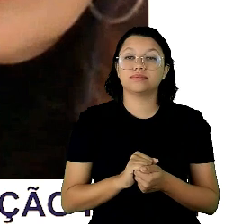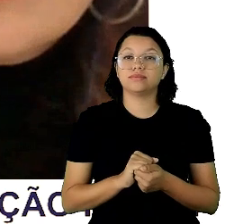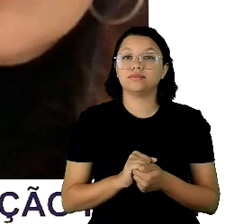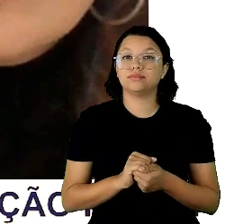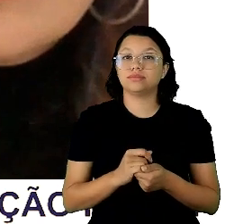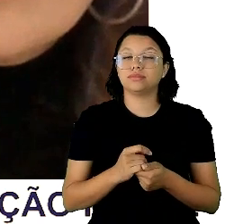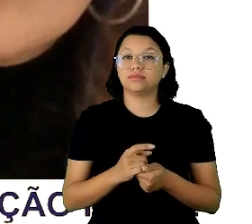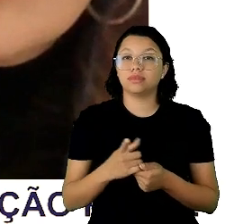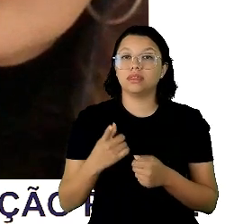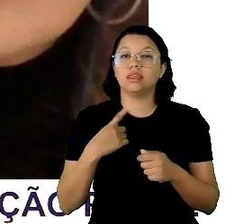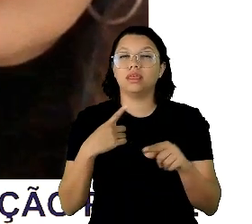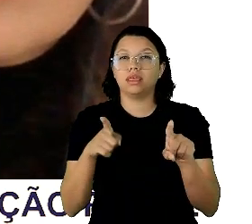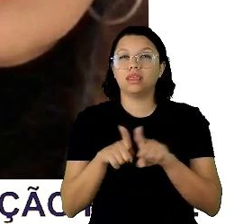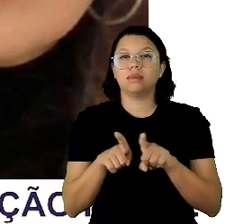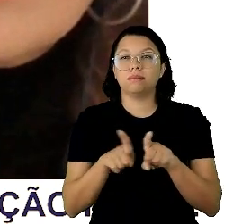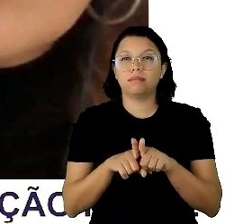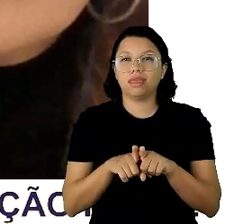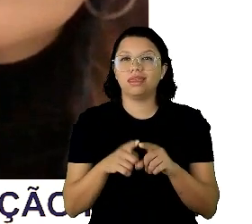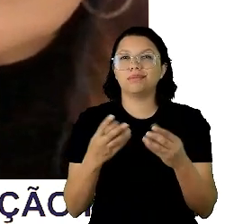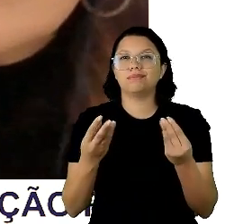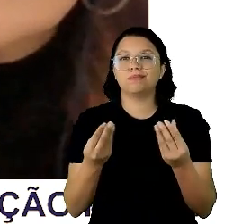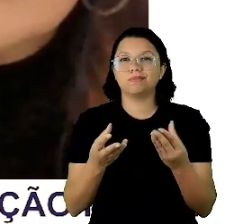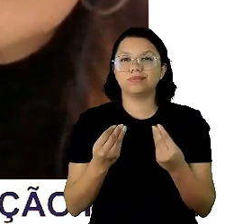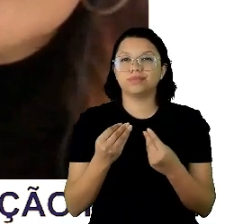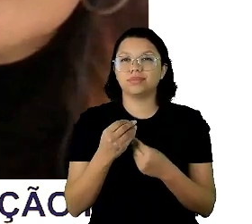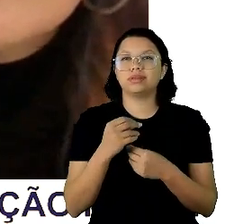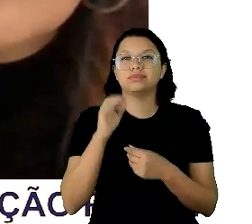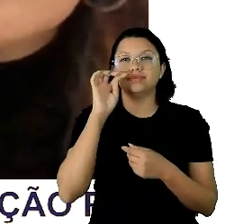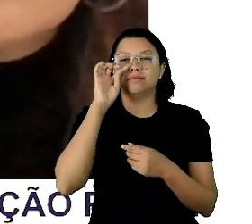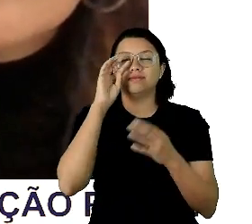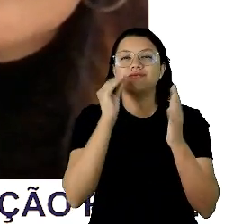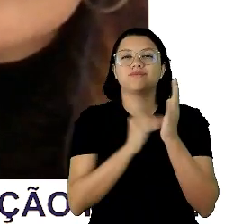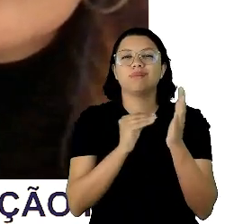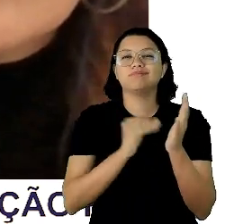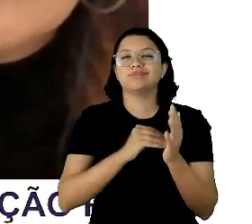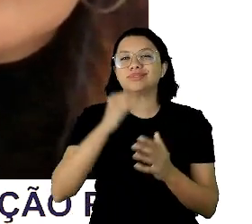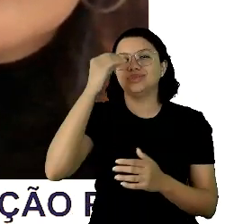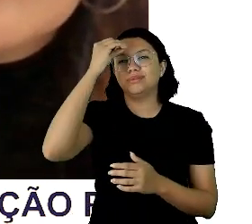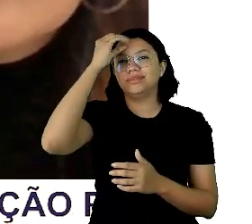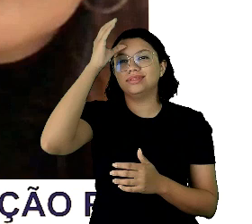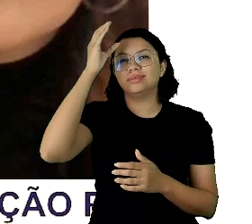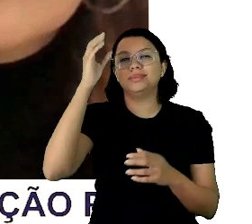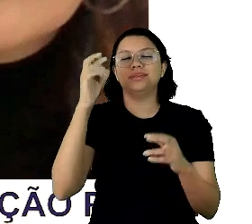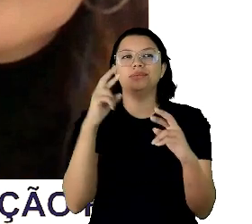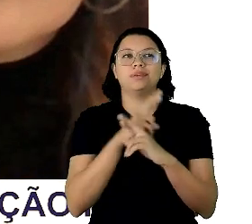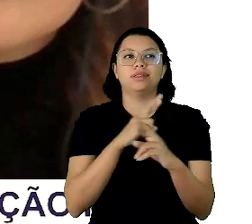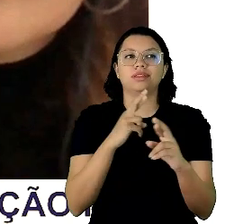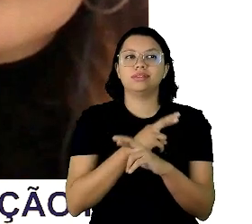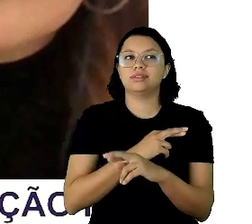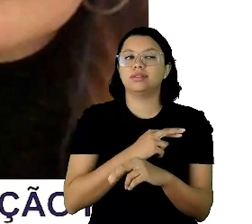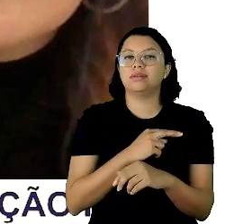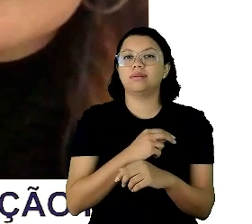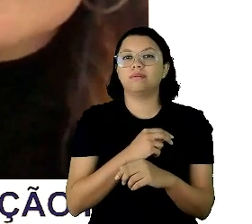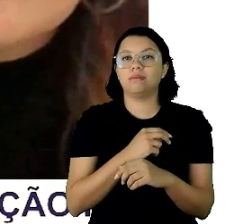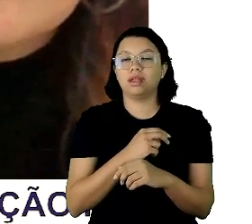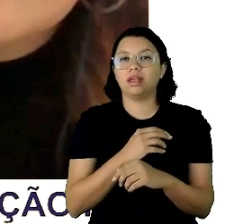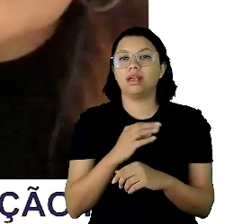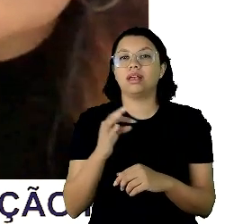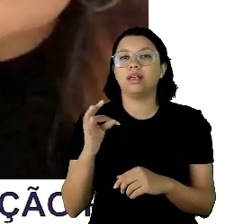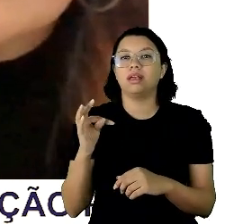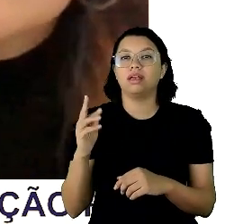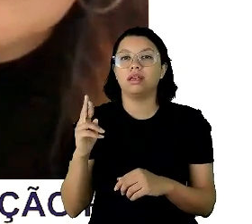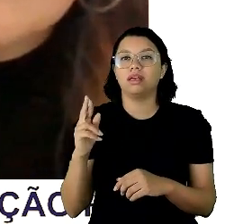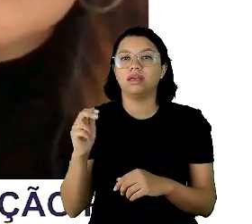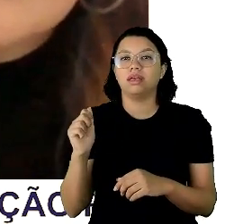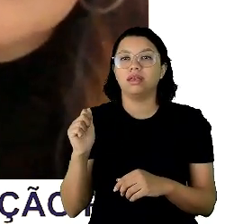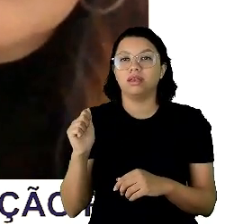né, Renata, muita ignorância, especialmente na questão da transexualidade, né?